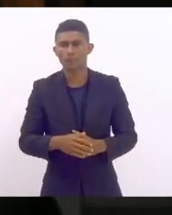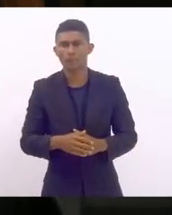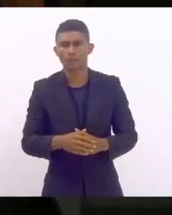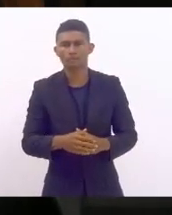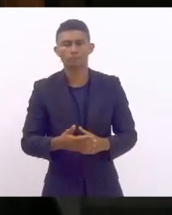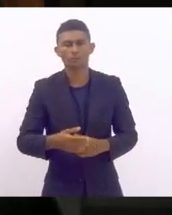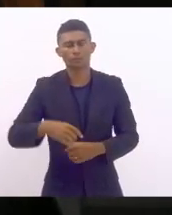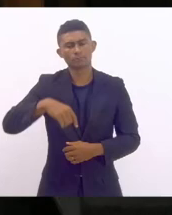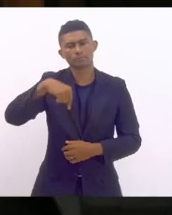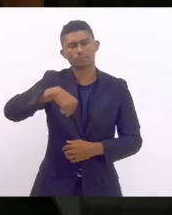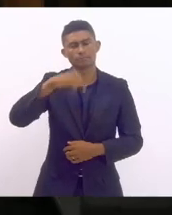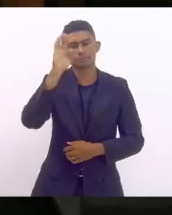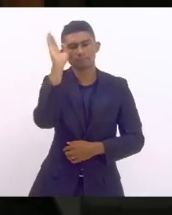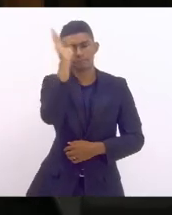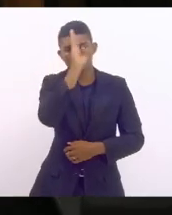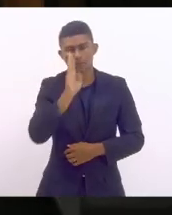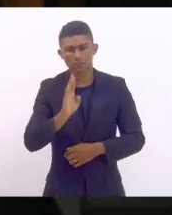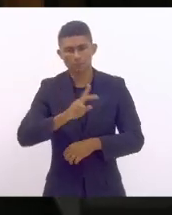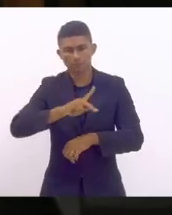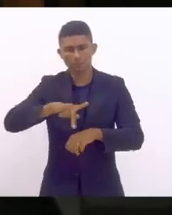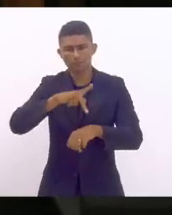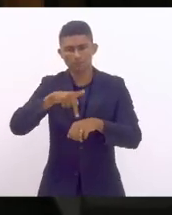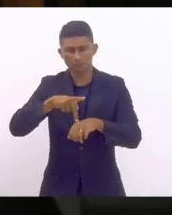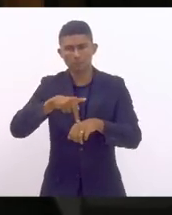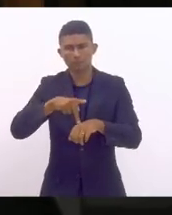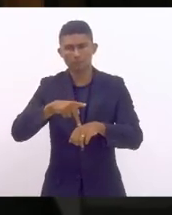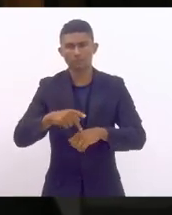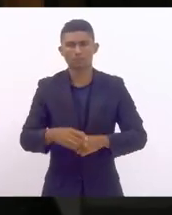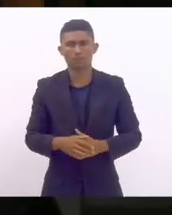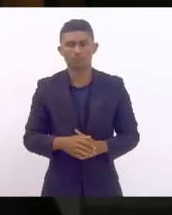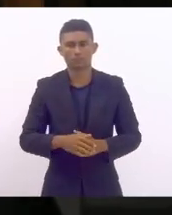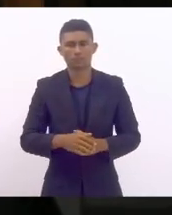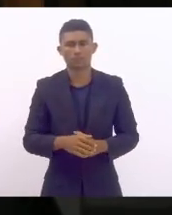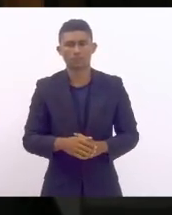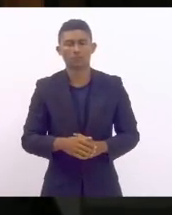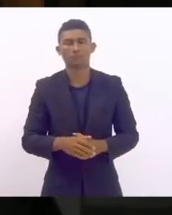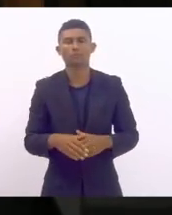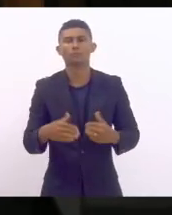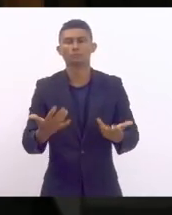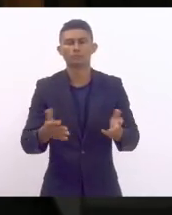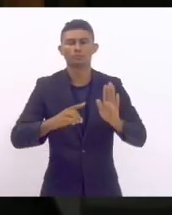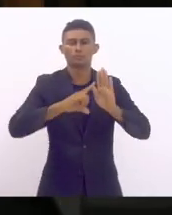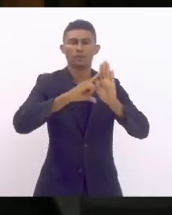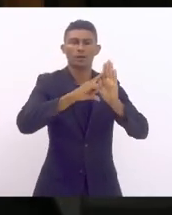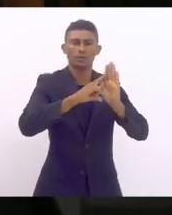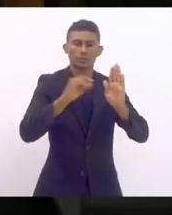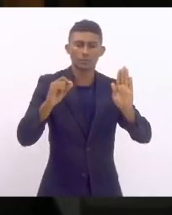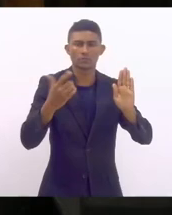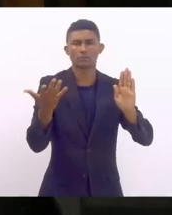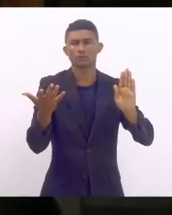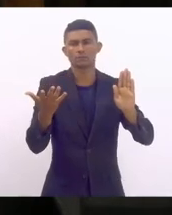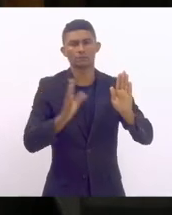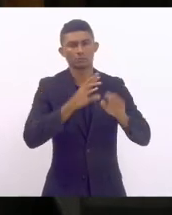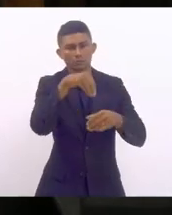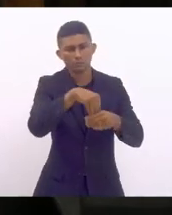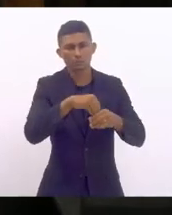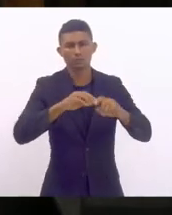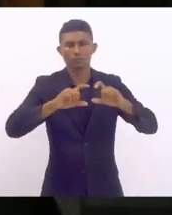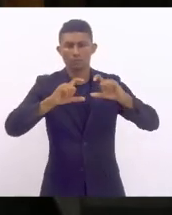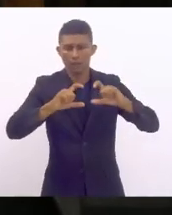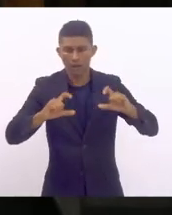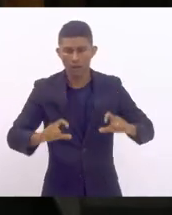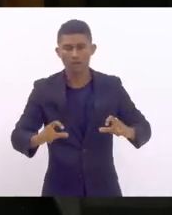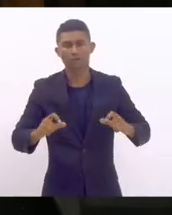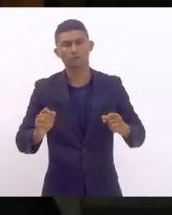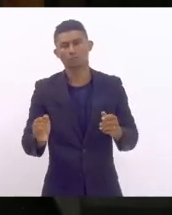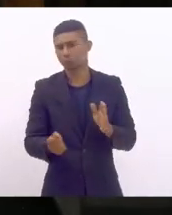República Federativa no seu em Toi tu nos seus artigos incisos parágrafos